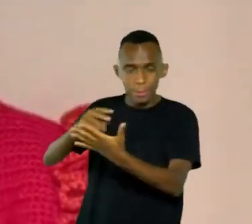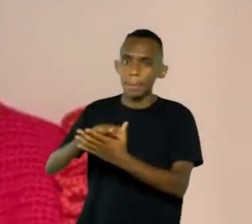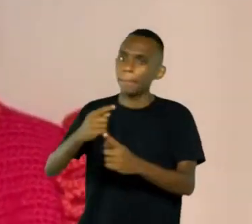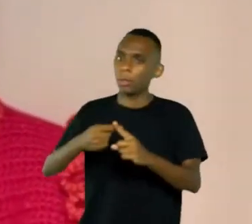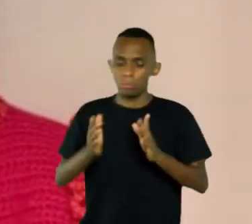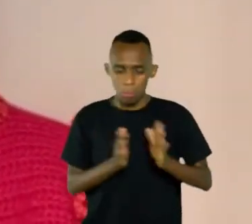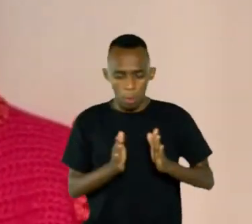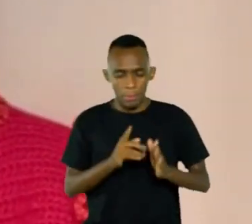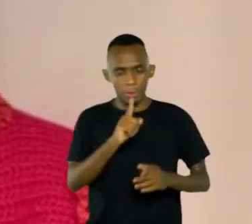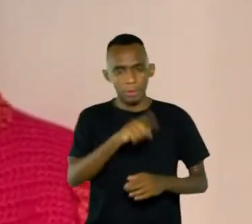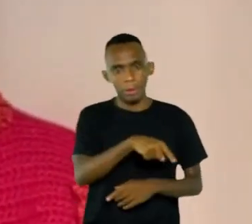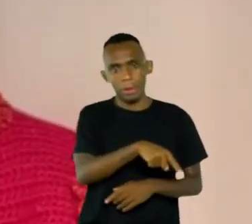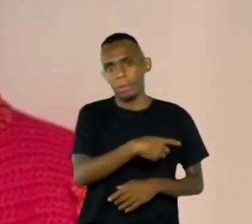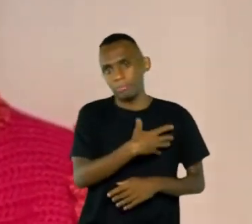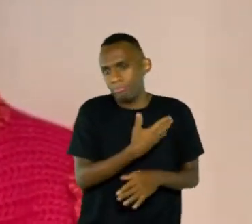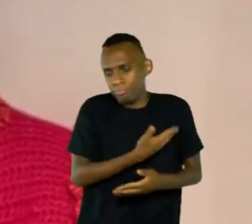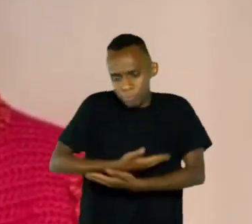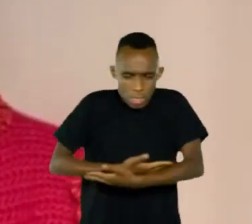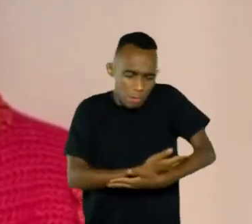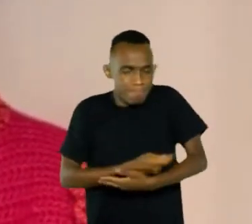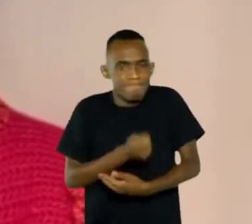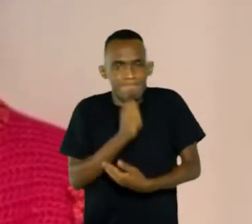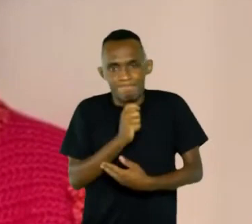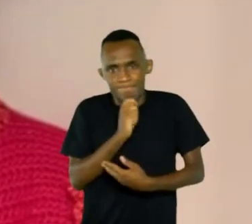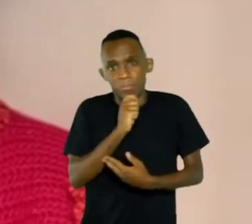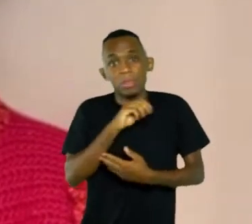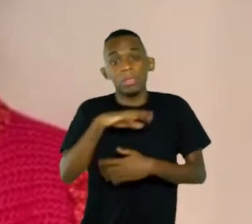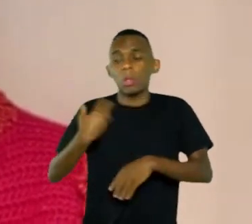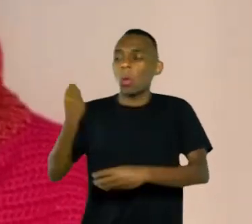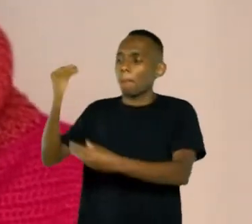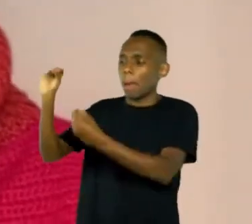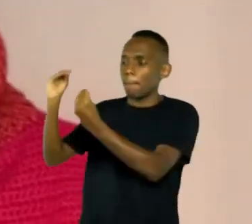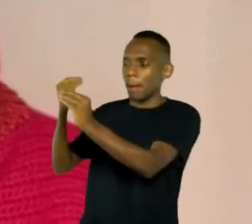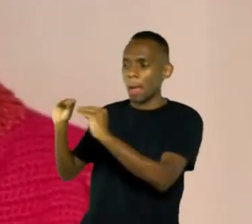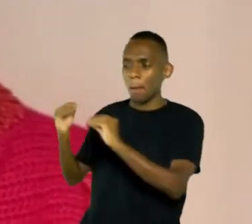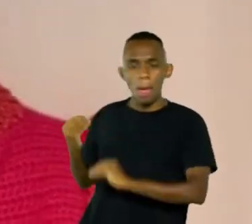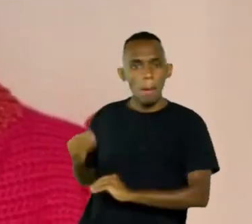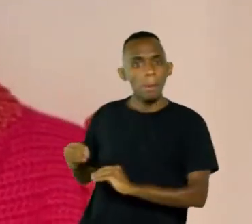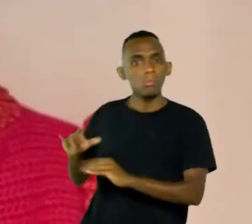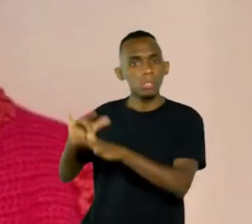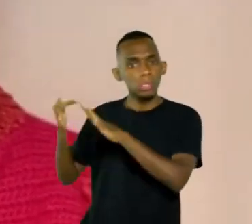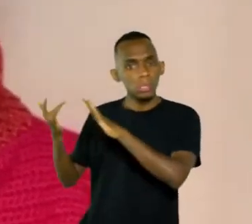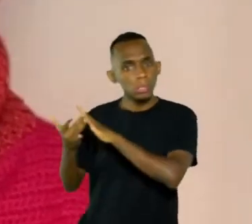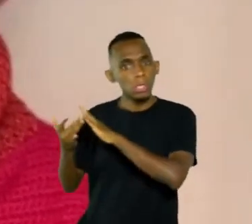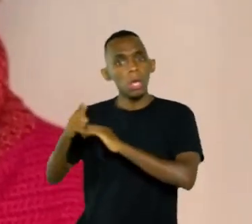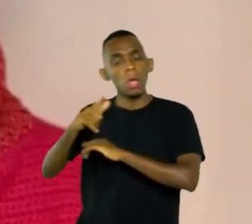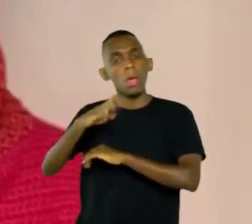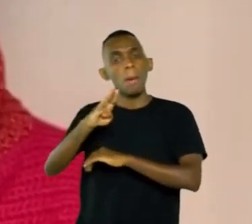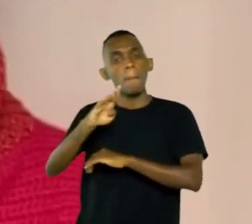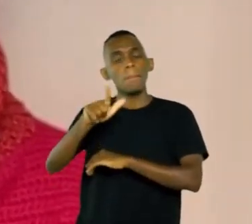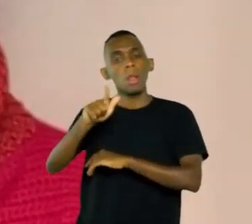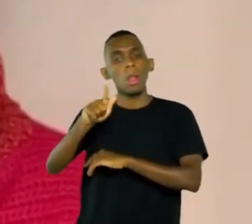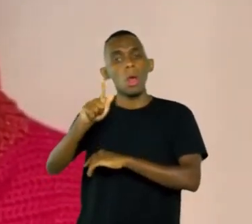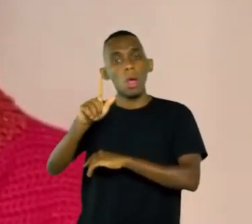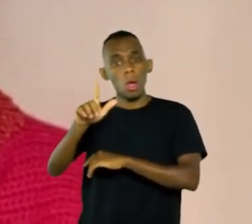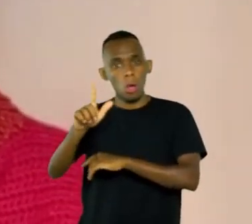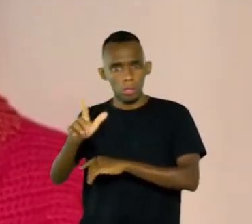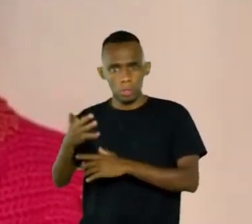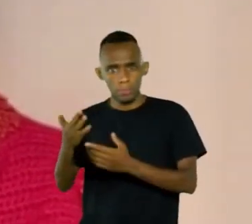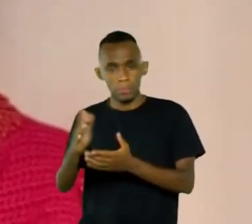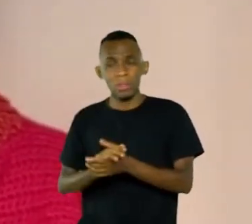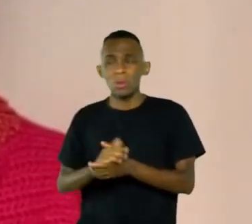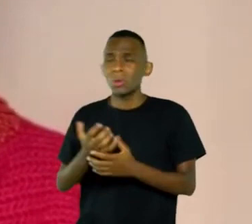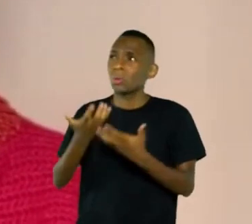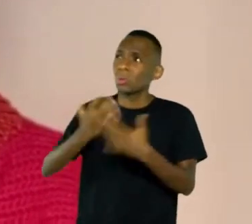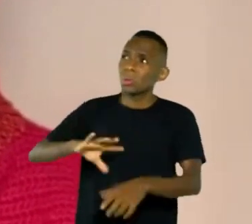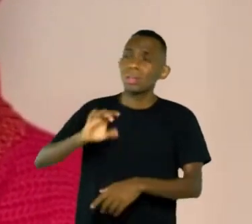fui depositando nessas cartas num blog chamado Para Francisco. Ah, mas por que num blog? Porque eu não queria falar só para o Francisco, eu queria falar